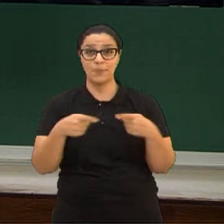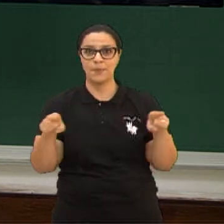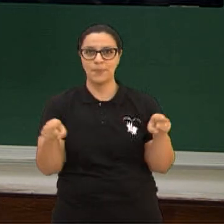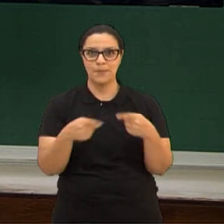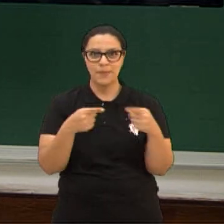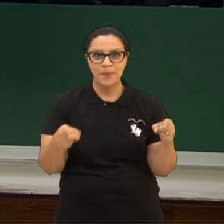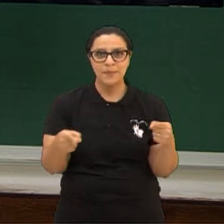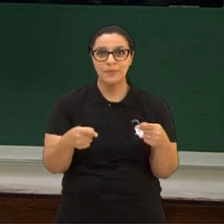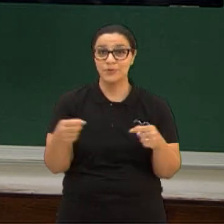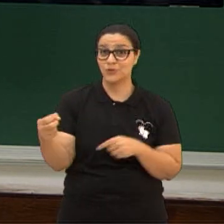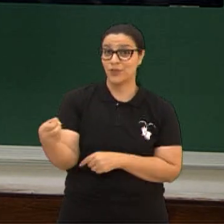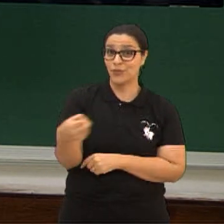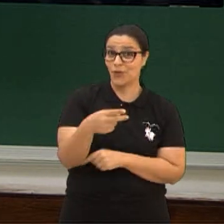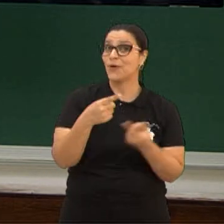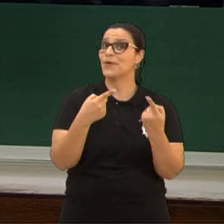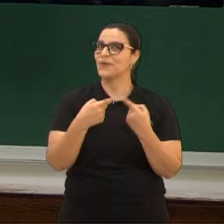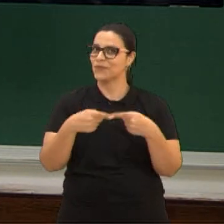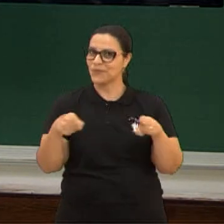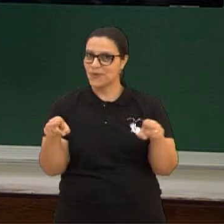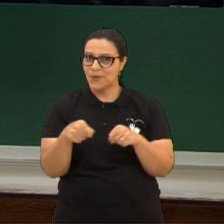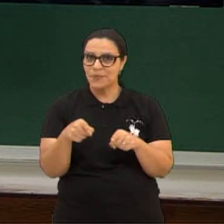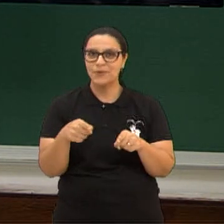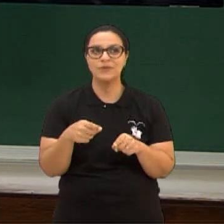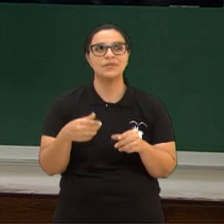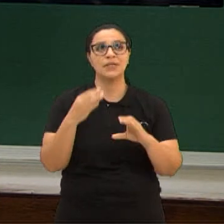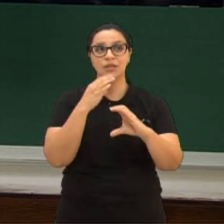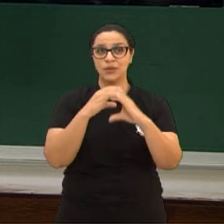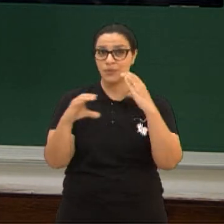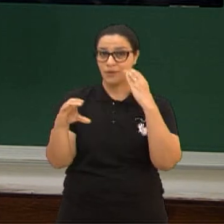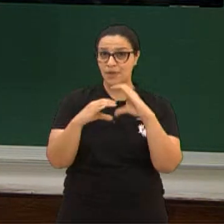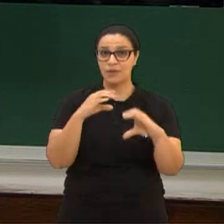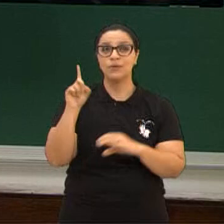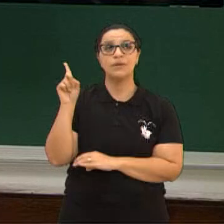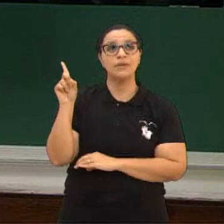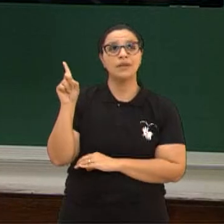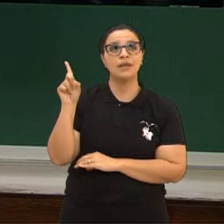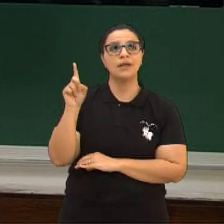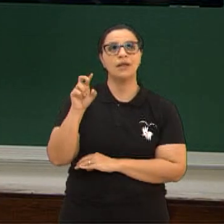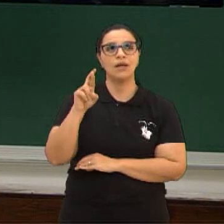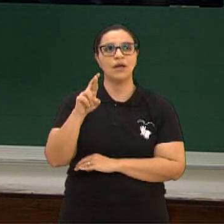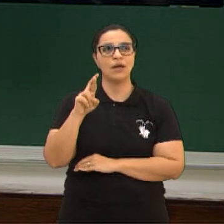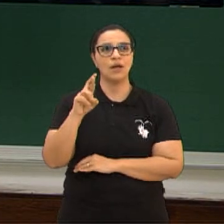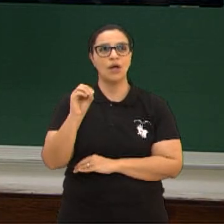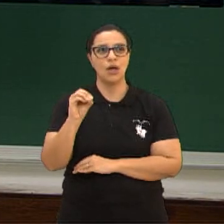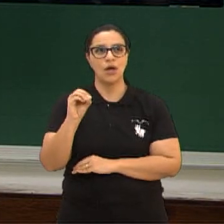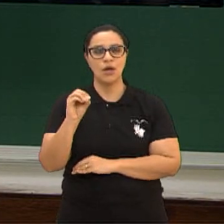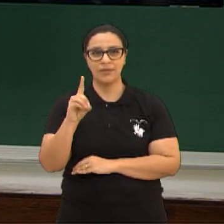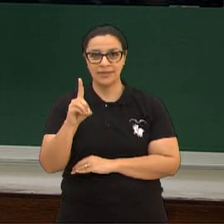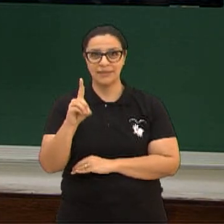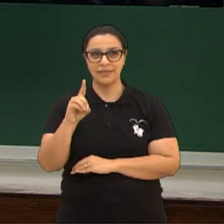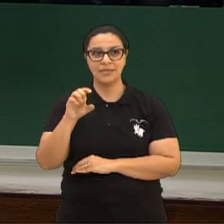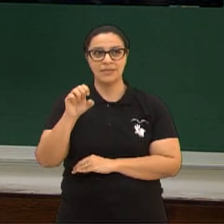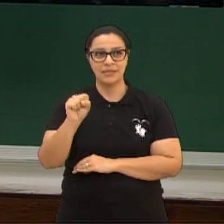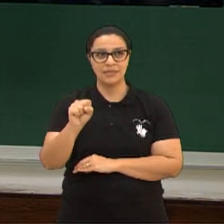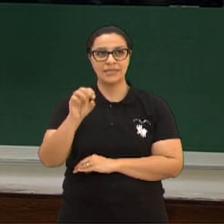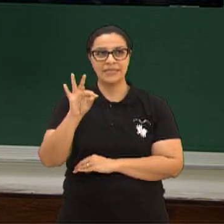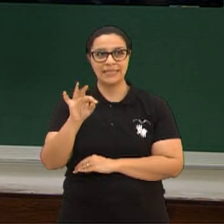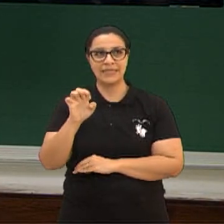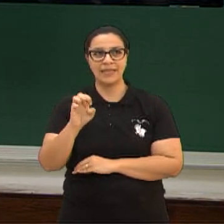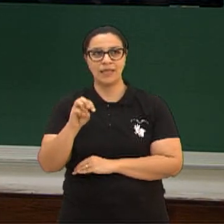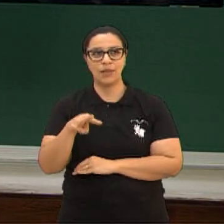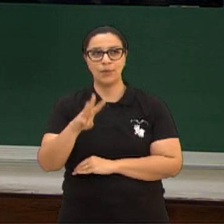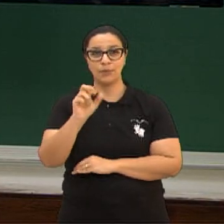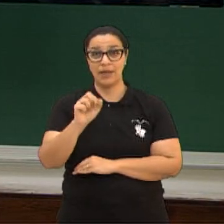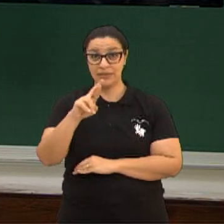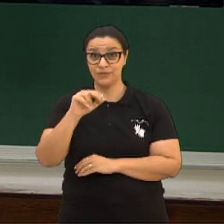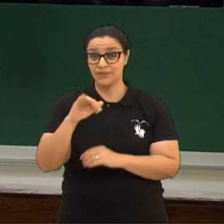música, uma nova música. E o nosso cantor dessa vez se chama Rod Stewart. Correndo